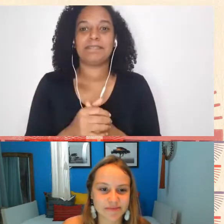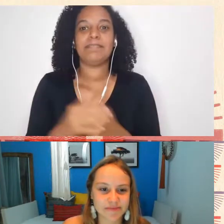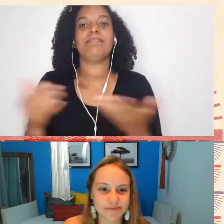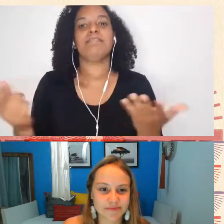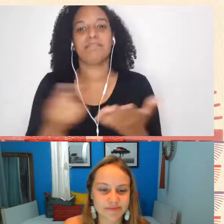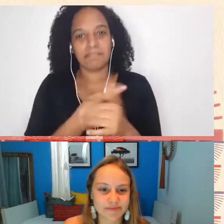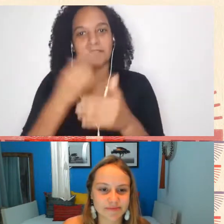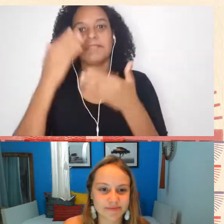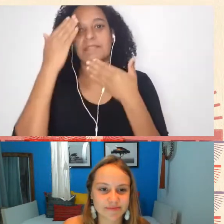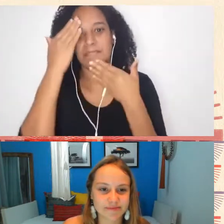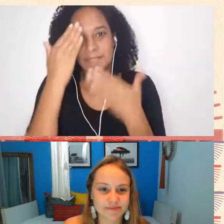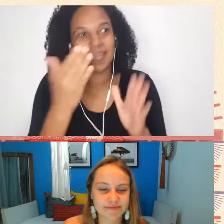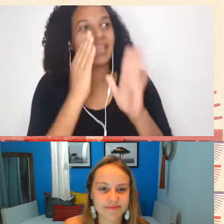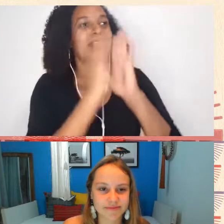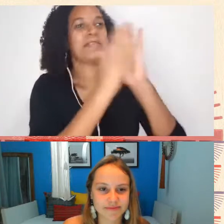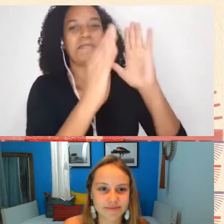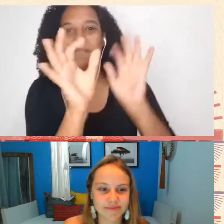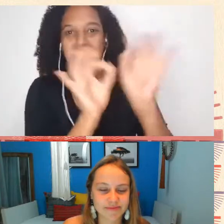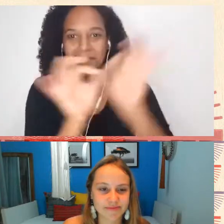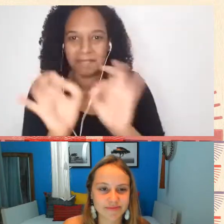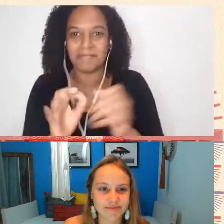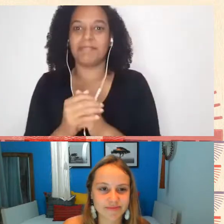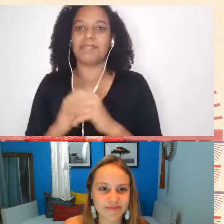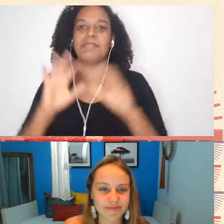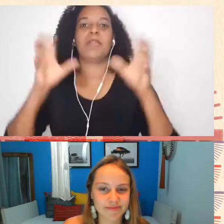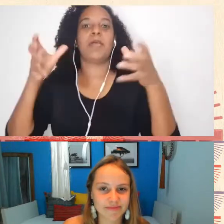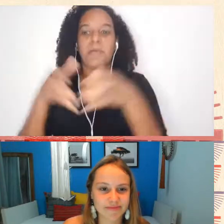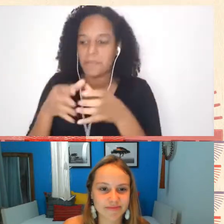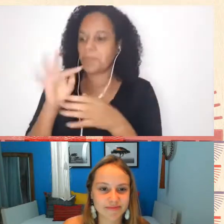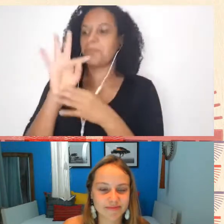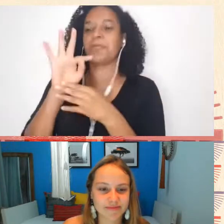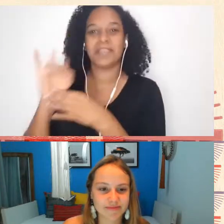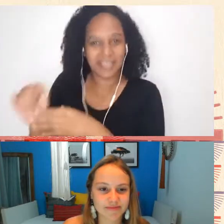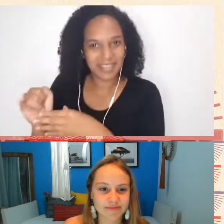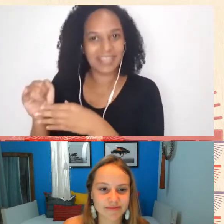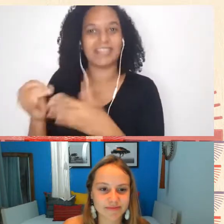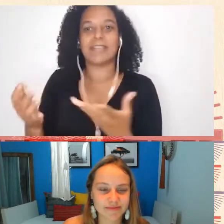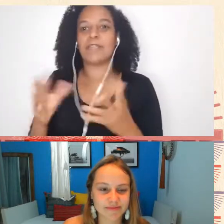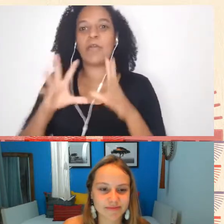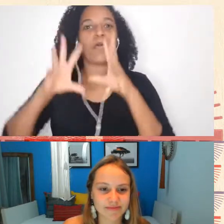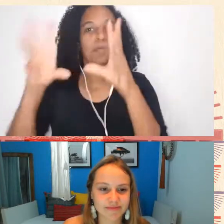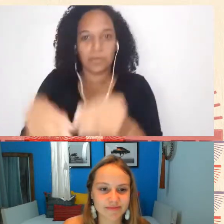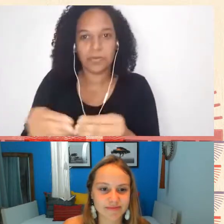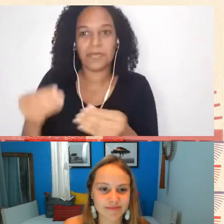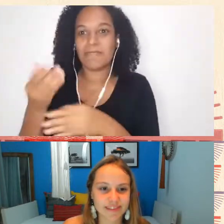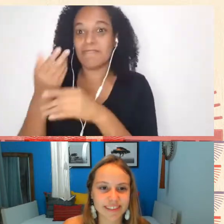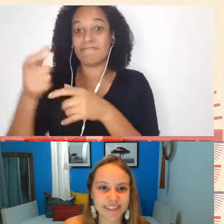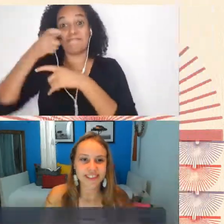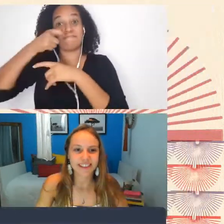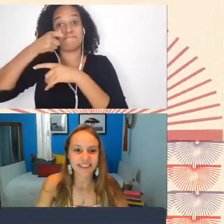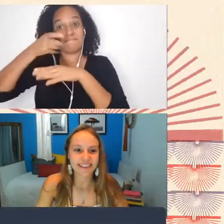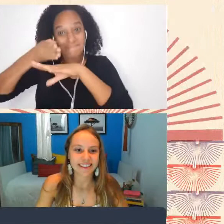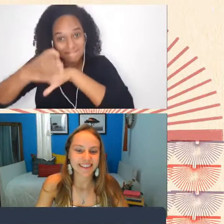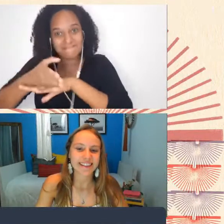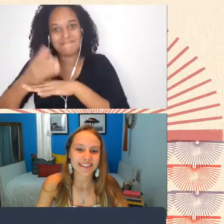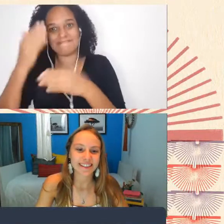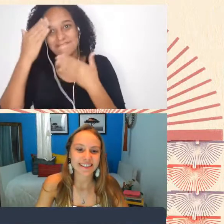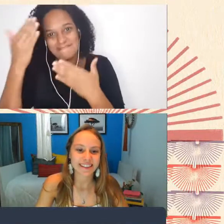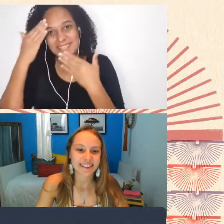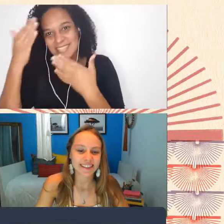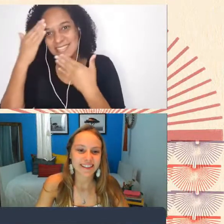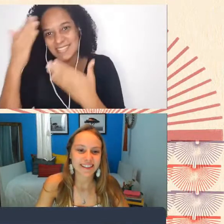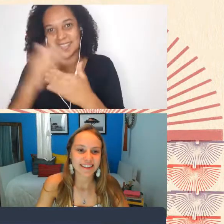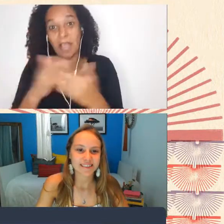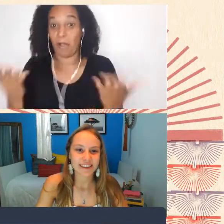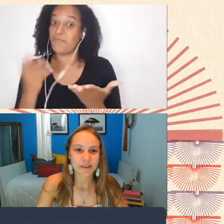da biblioteca, ao pessoal da TI e a todo mundo que está nos assistindo. Então, é isso. Sim. Obrigada, eu acho que vai ser